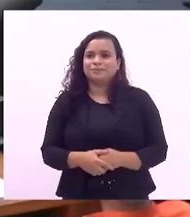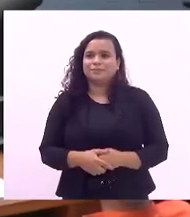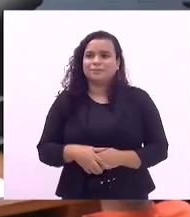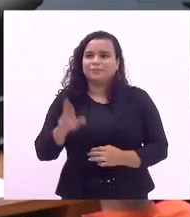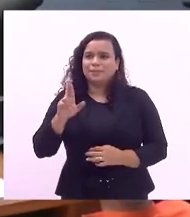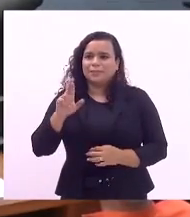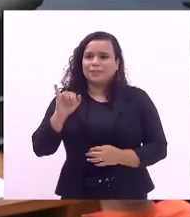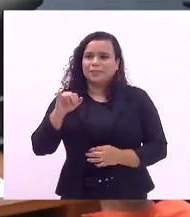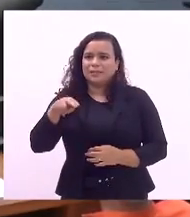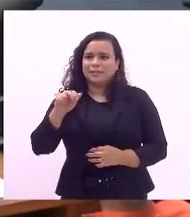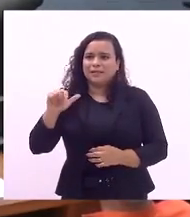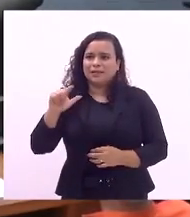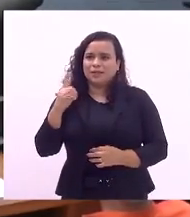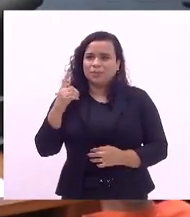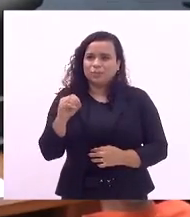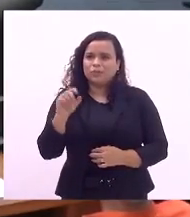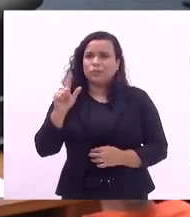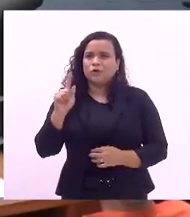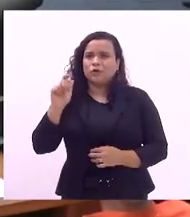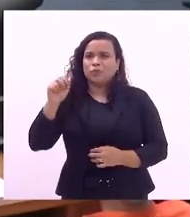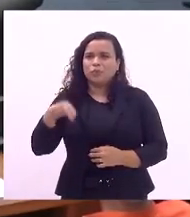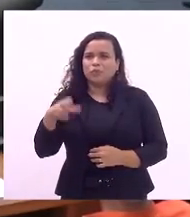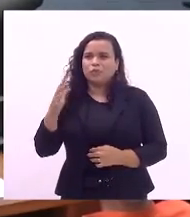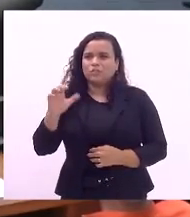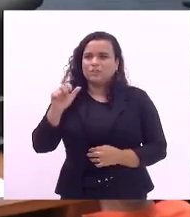o Rinaldo Gonçalves Araújo